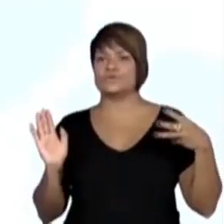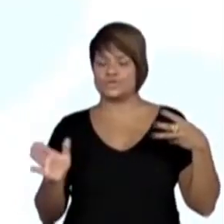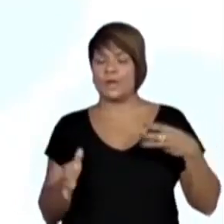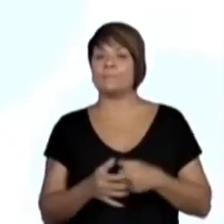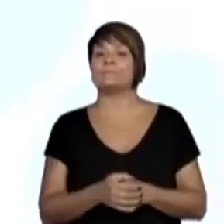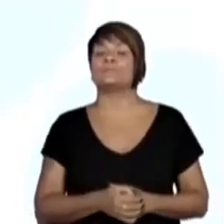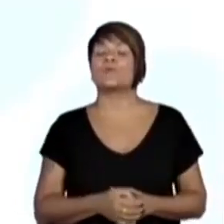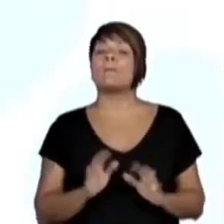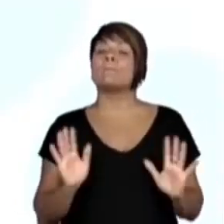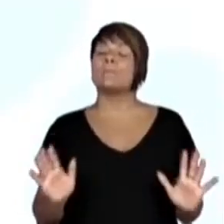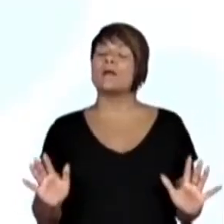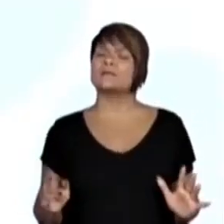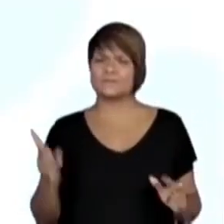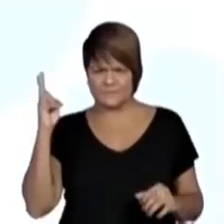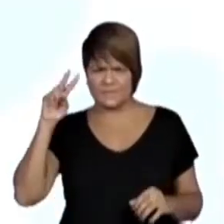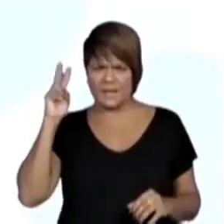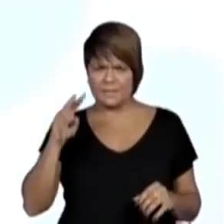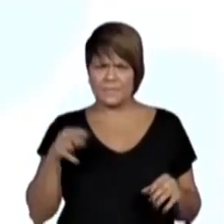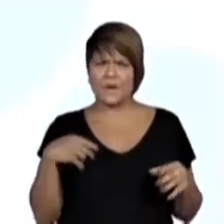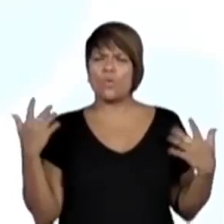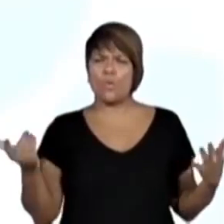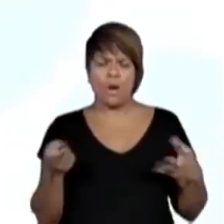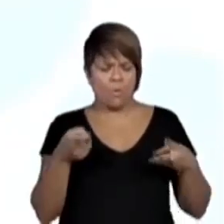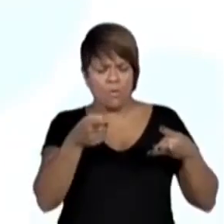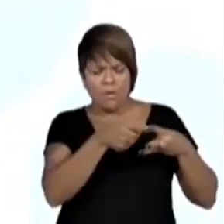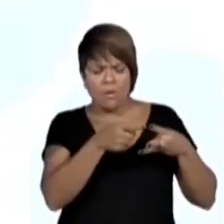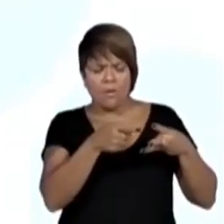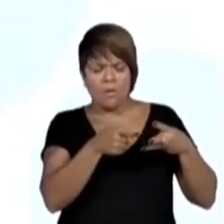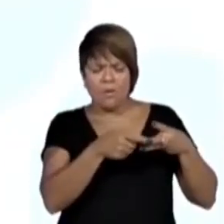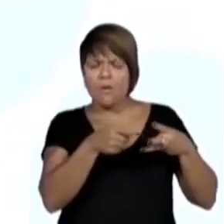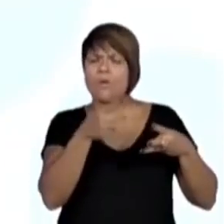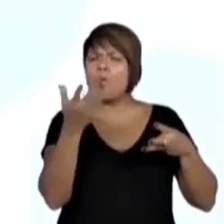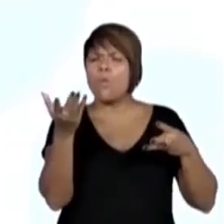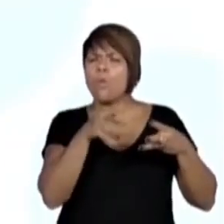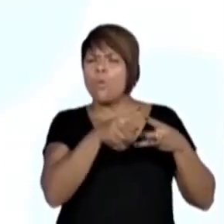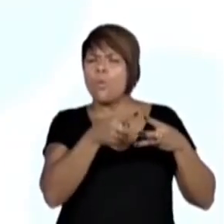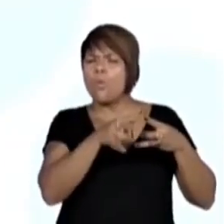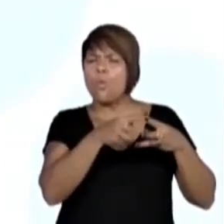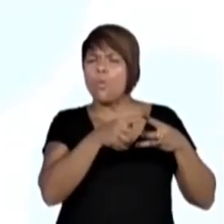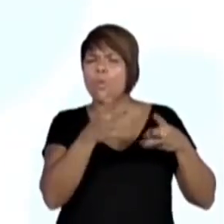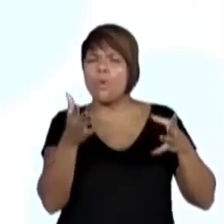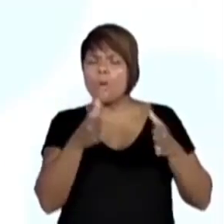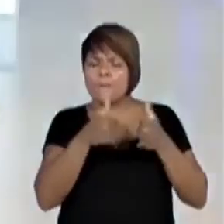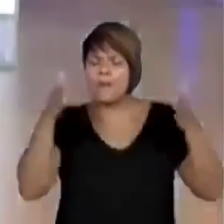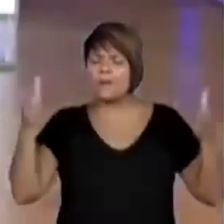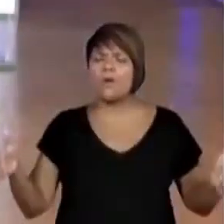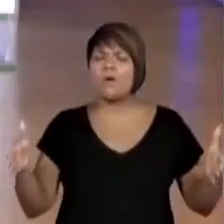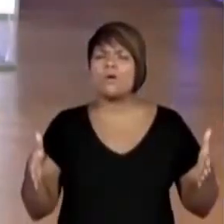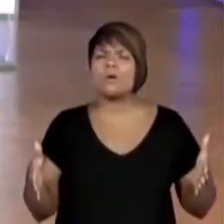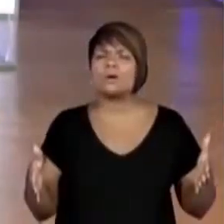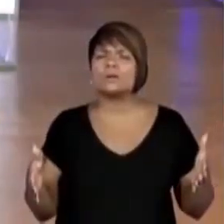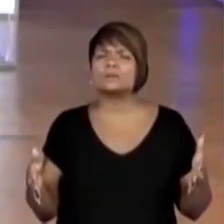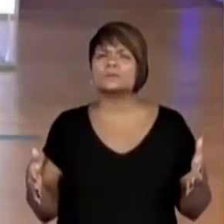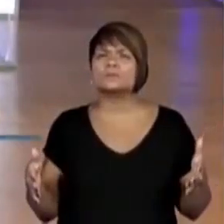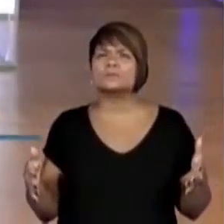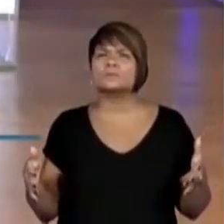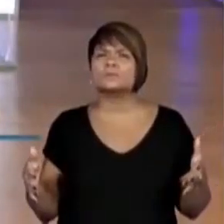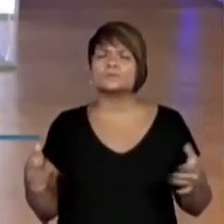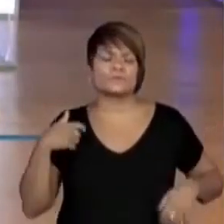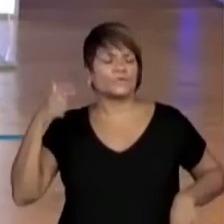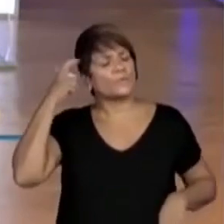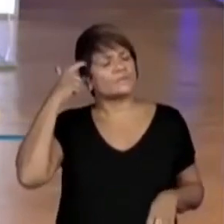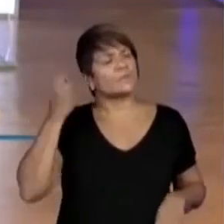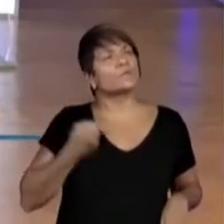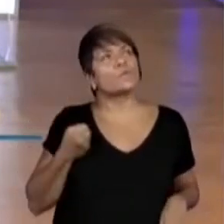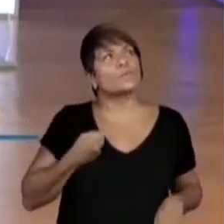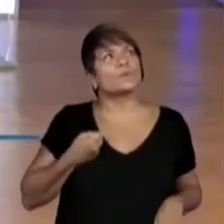facilitou. Só que você lembra qual que era o tecido maior, professor? Que cor, que tamanho que era o tecido maior? Eu vou pensar nos números.